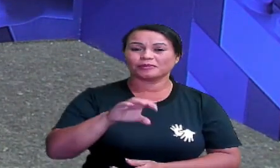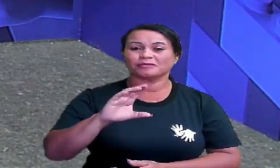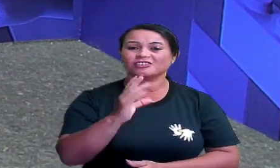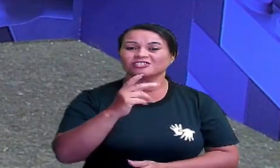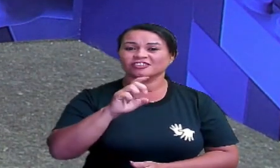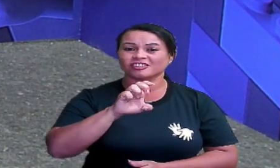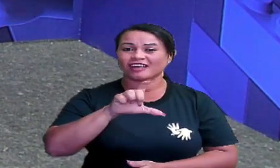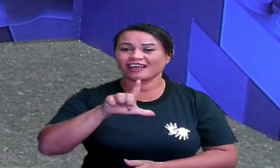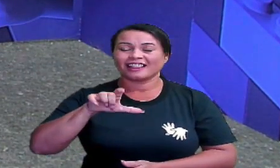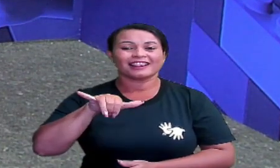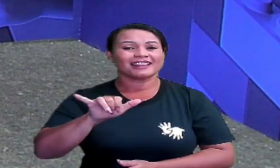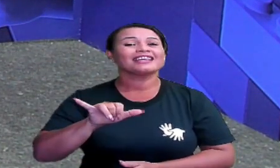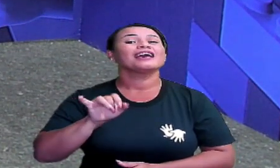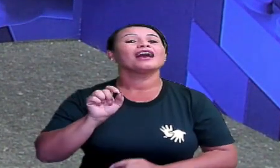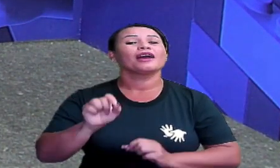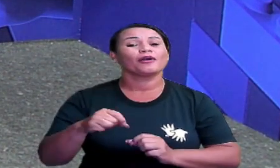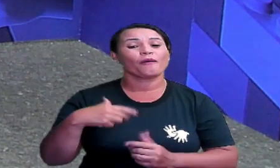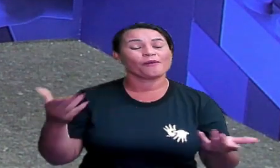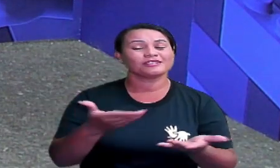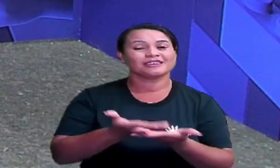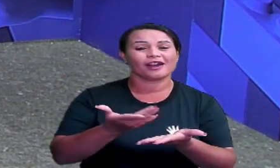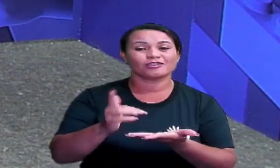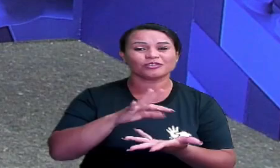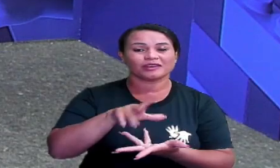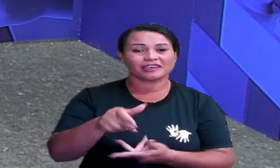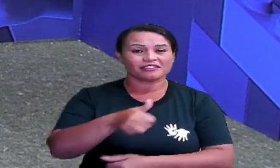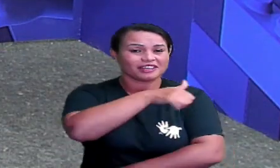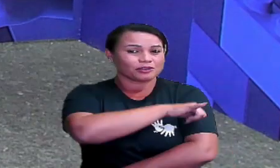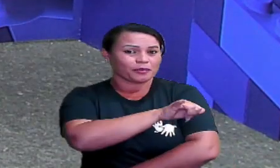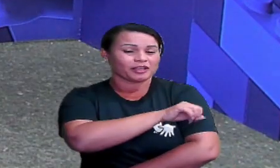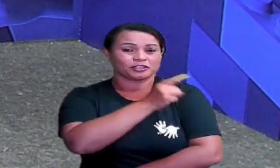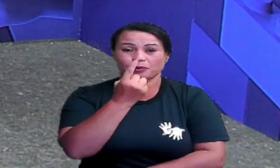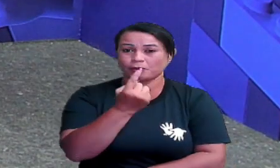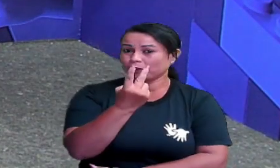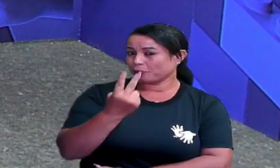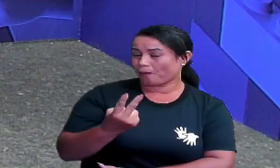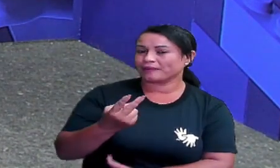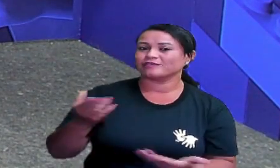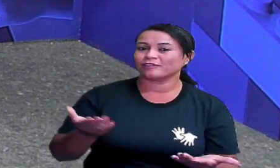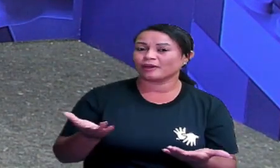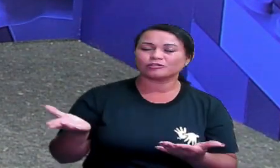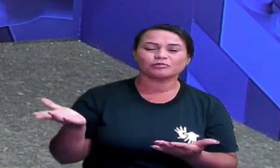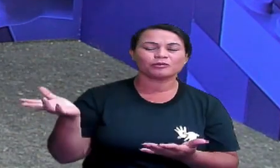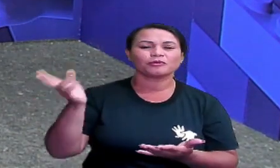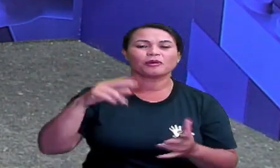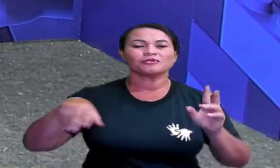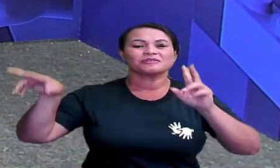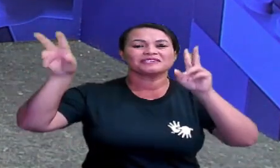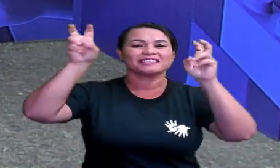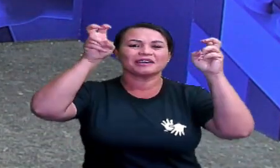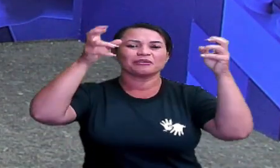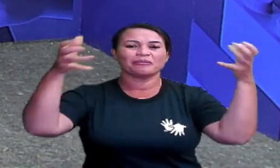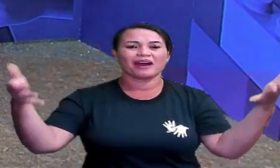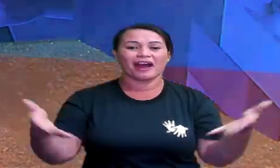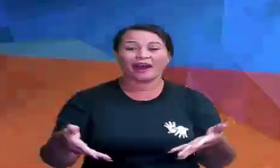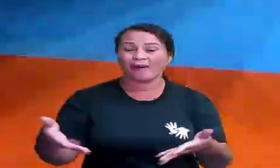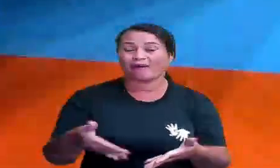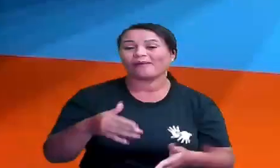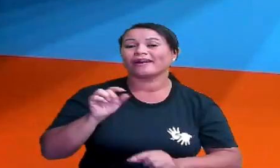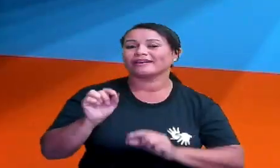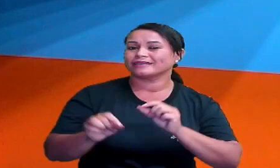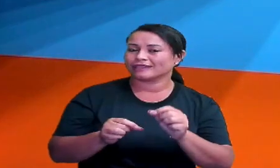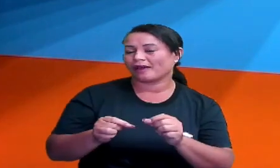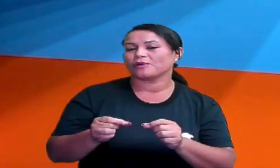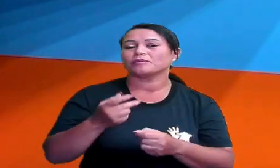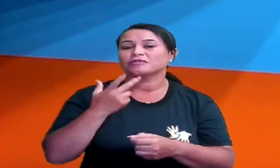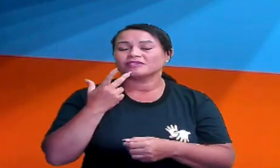a nossa aula de hoje é de Geografia do EJA, fase 1 e 2. Vamos para o nosso tema aqui, ó. O eixo estruturante